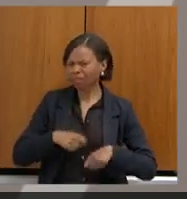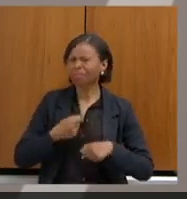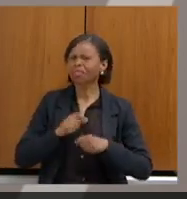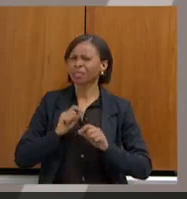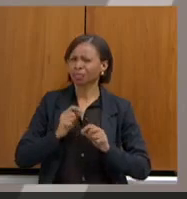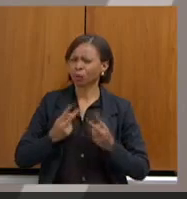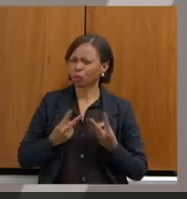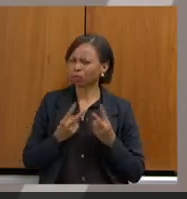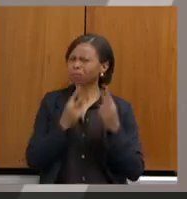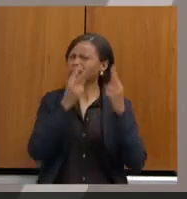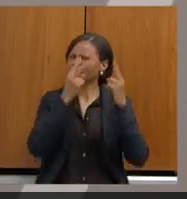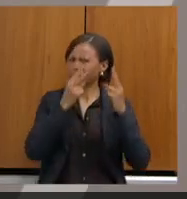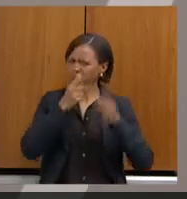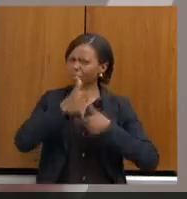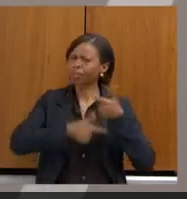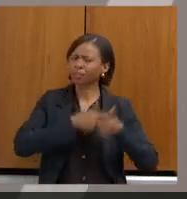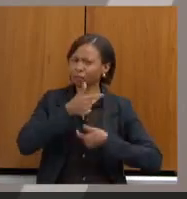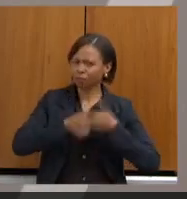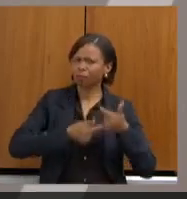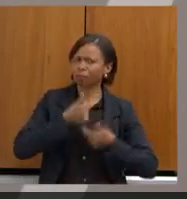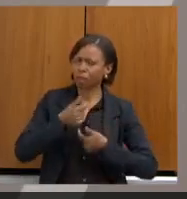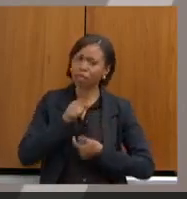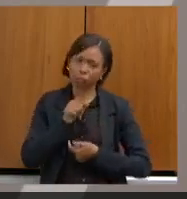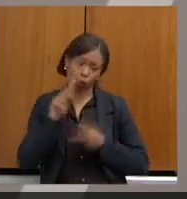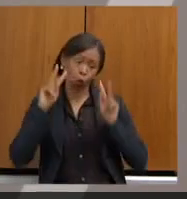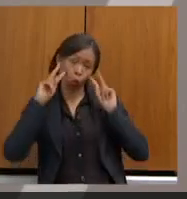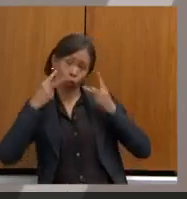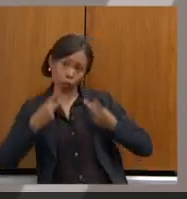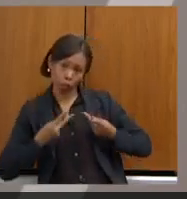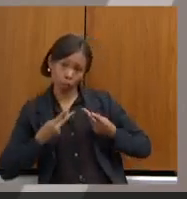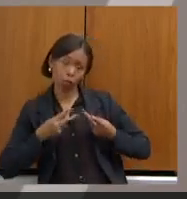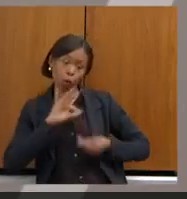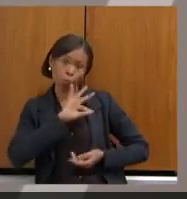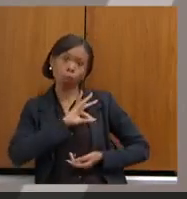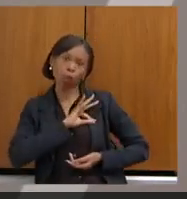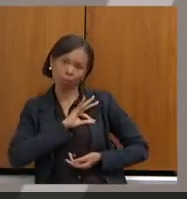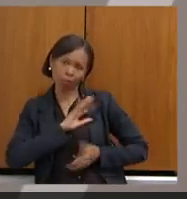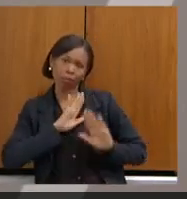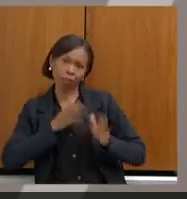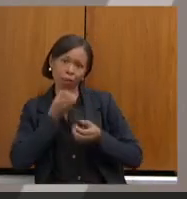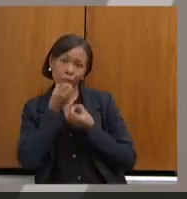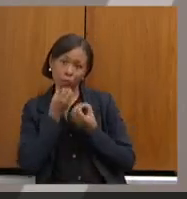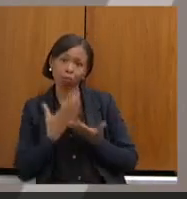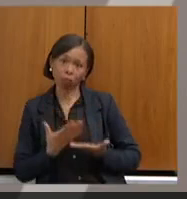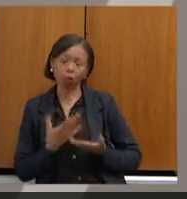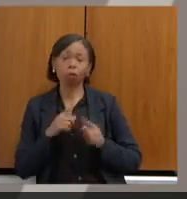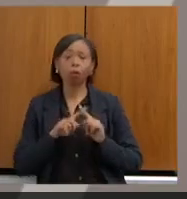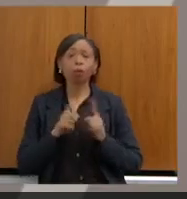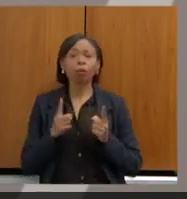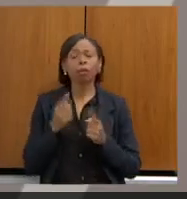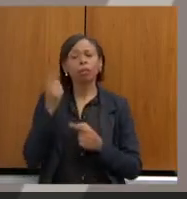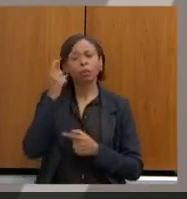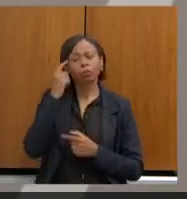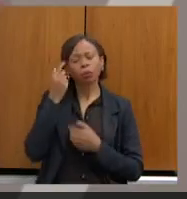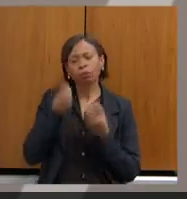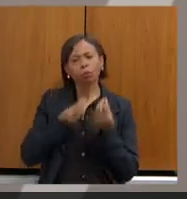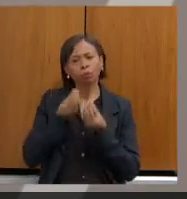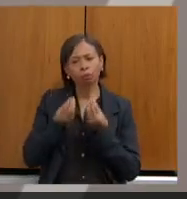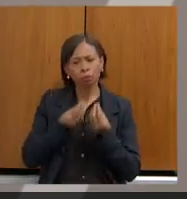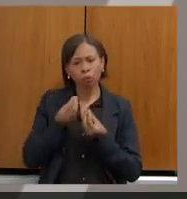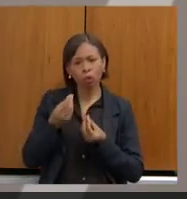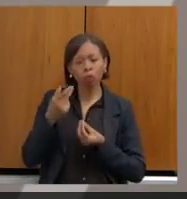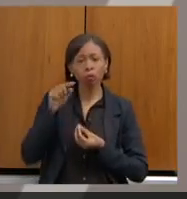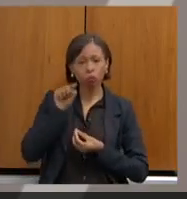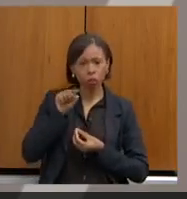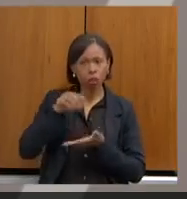de carreiras é começar a já tá ser conhecido como policiais não tiver um bom caminho e que entender um pouco mais como que é no